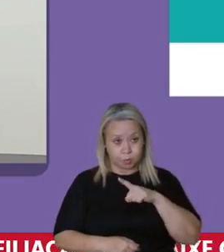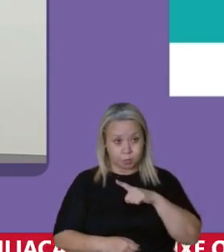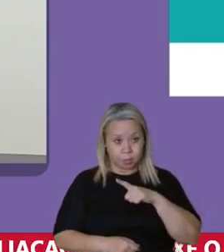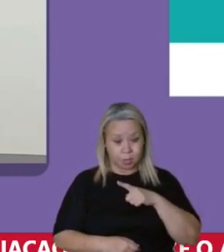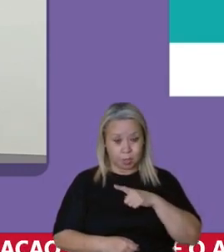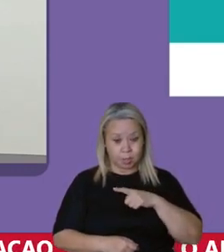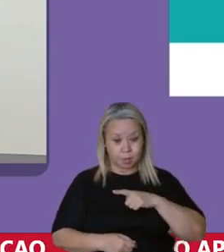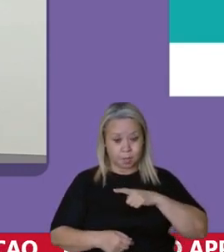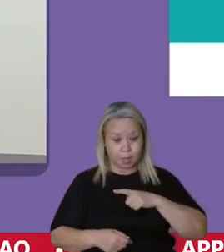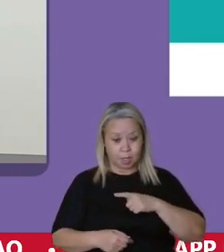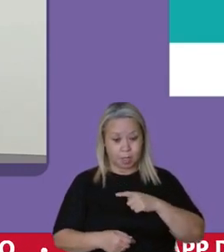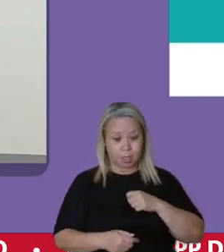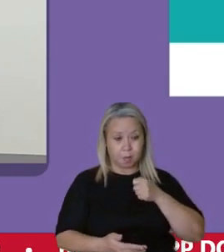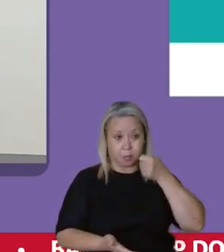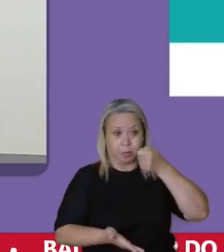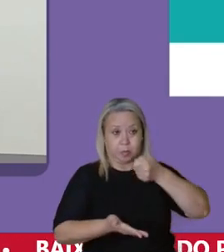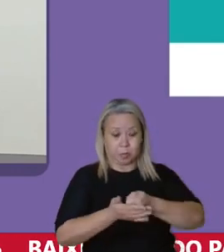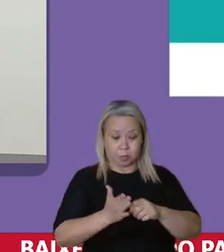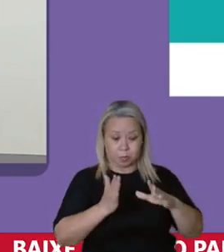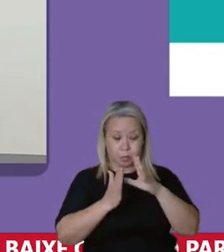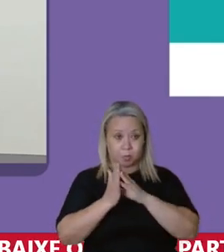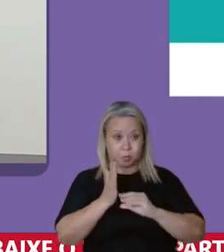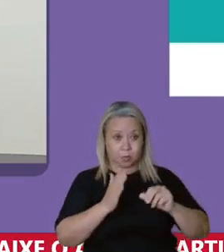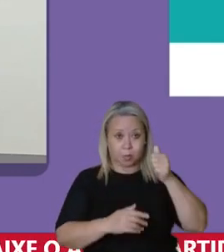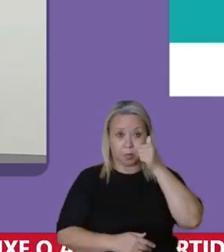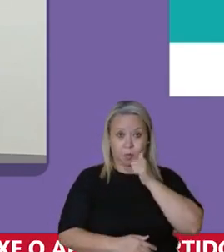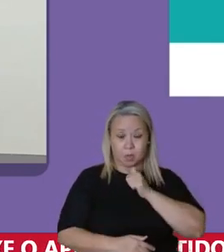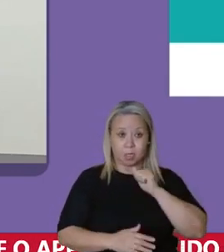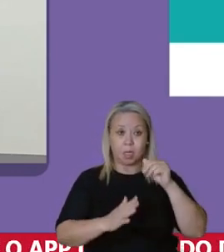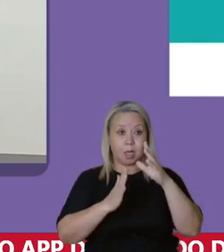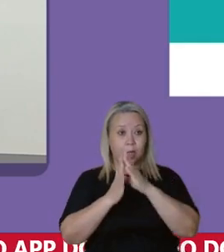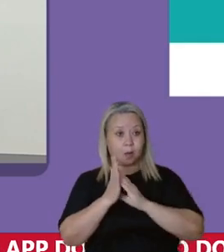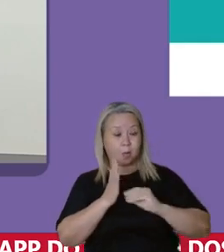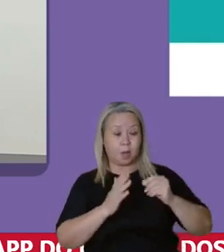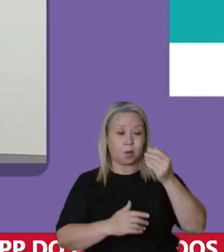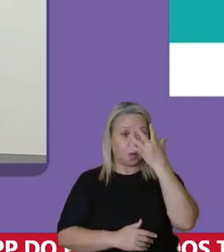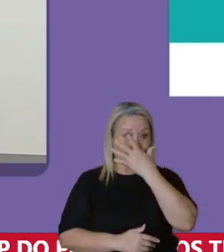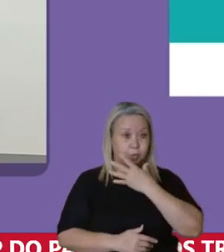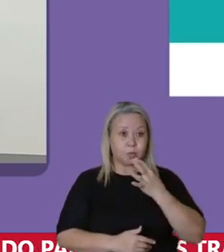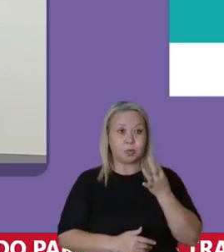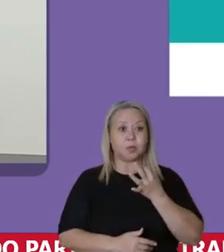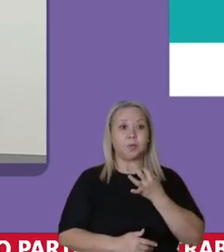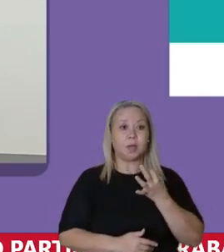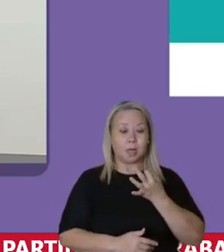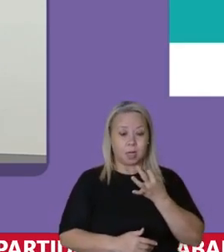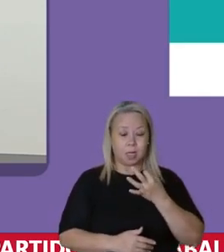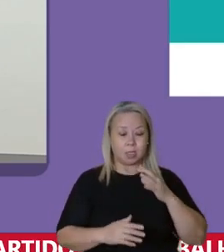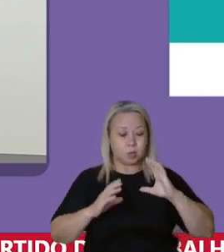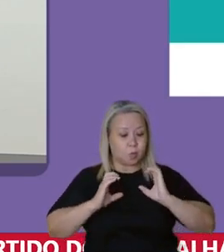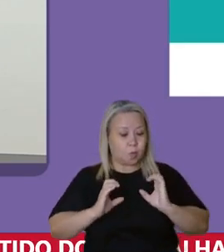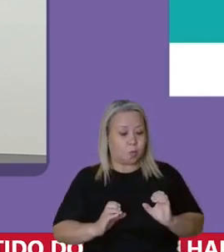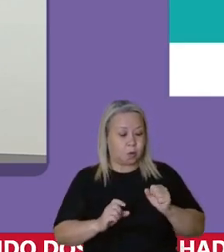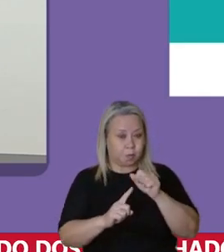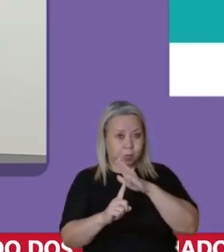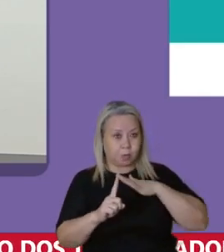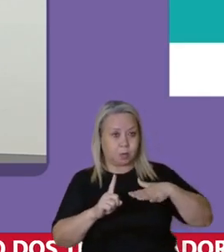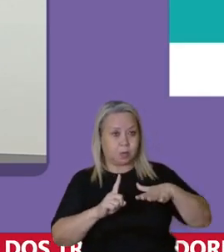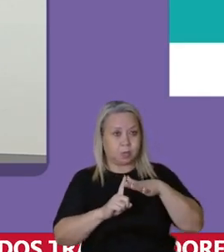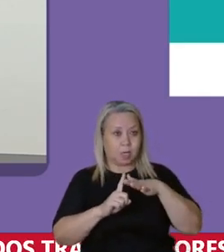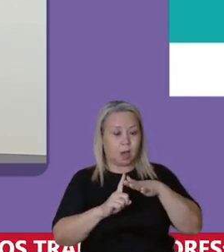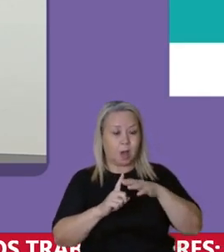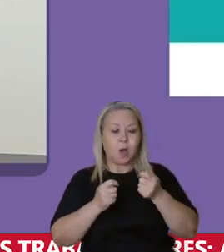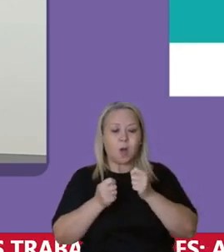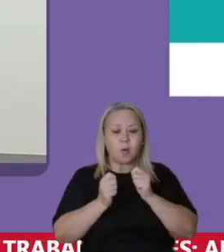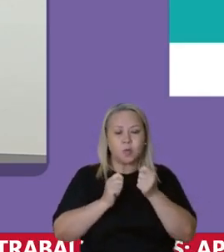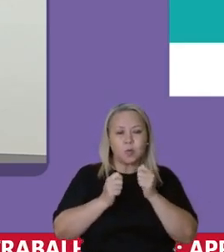a imposição de outros padrões às mulheres, os padrões de beleza, a questão do comportamento social, o